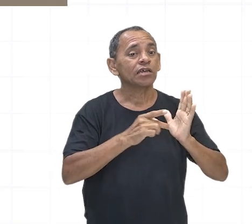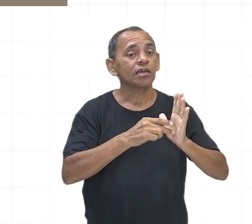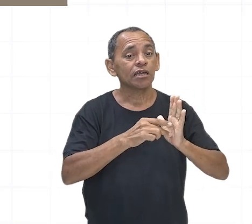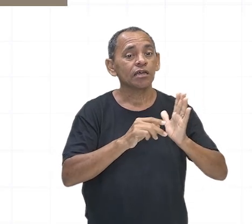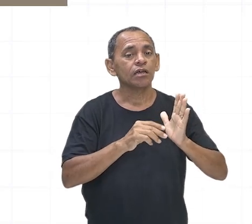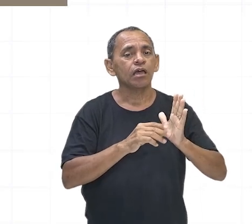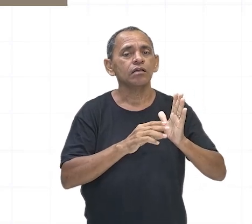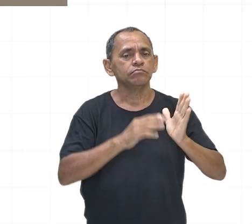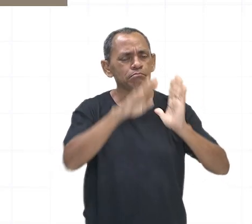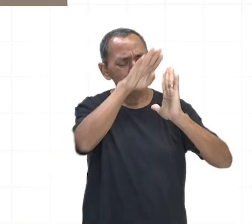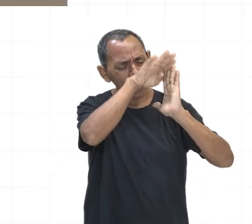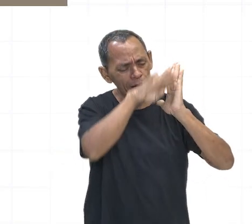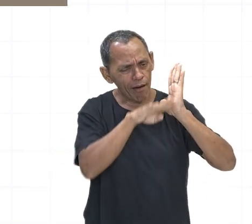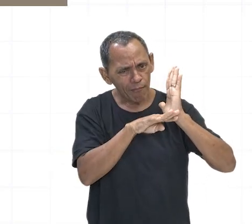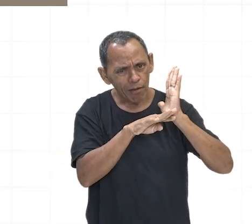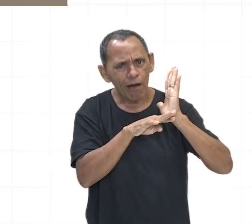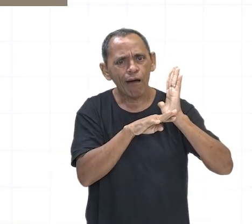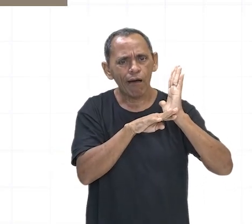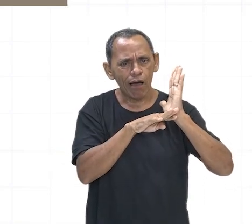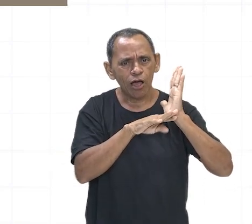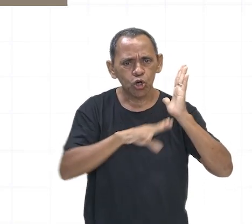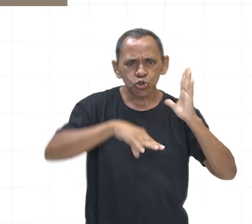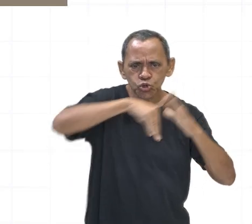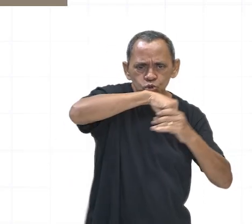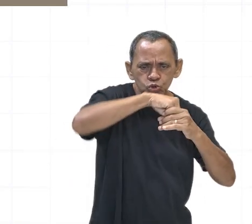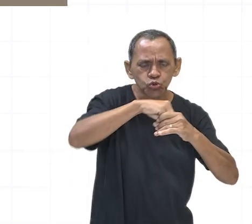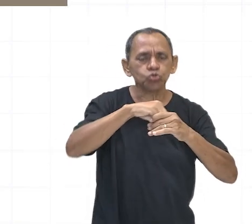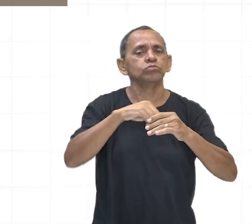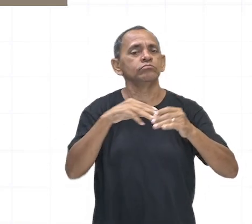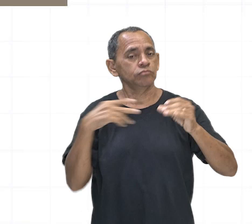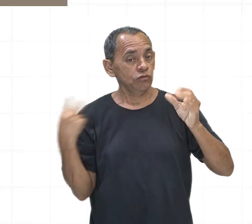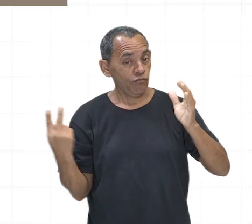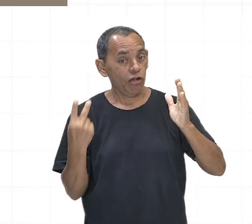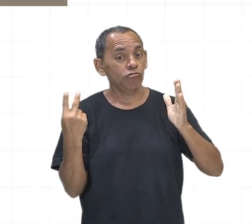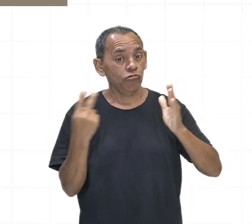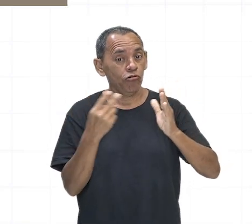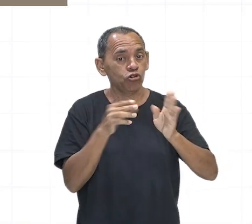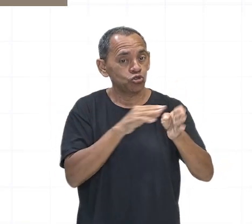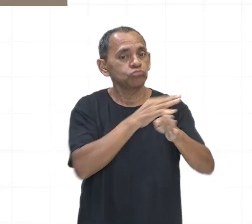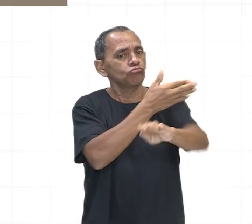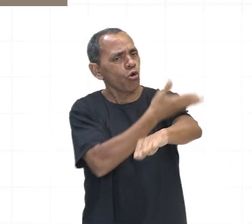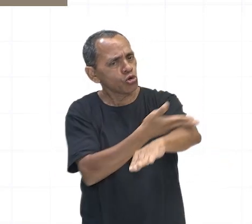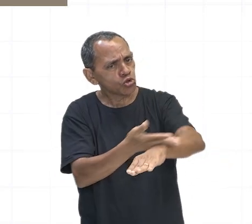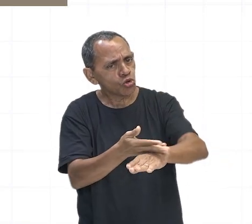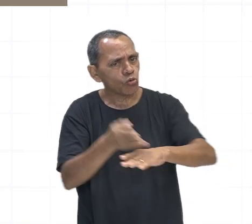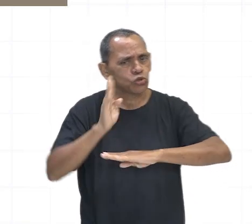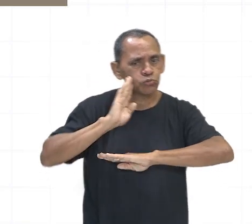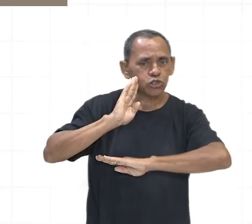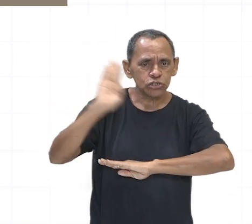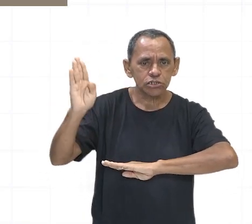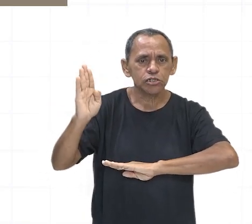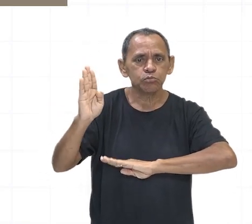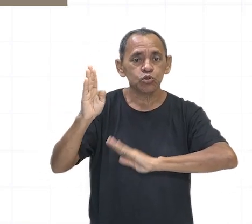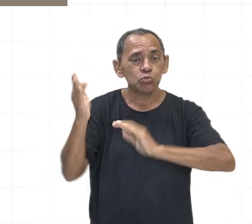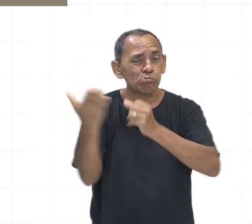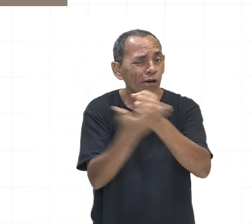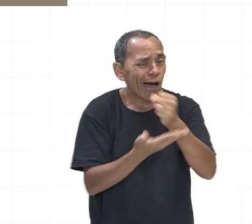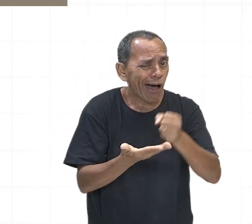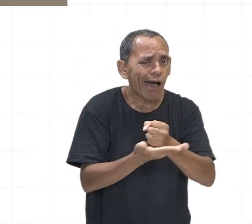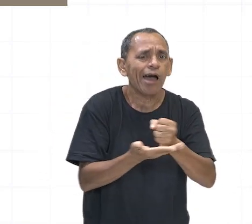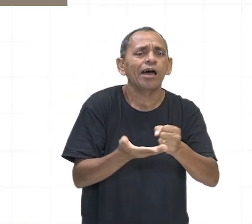de valores morais, costumes e princípios que norteiam a conduta